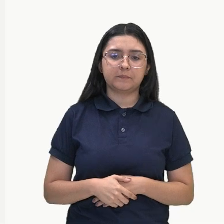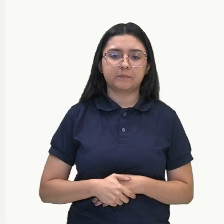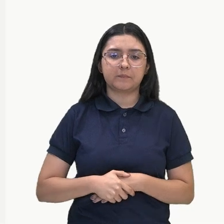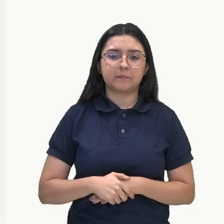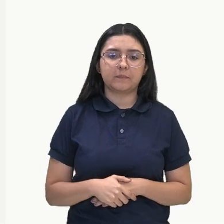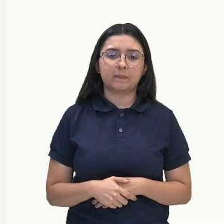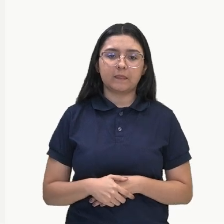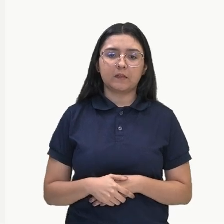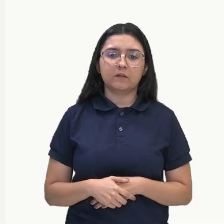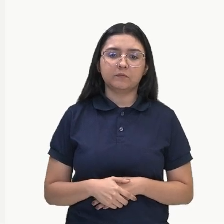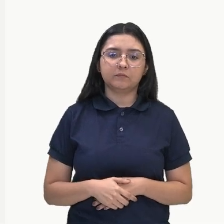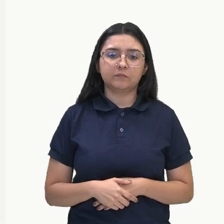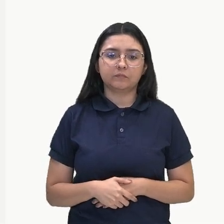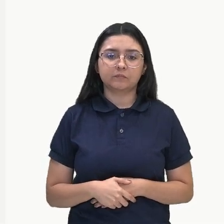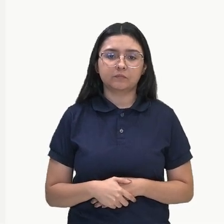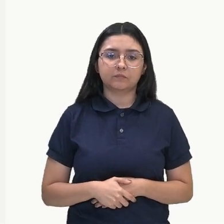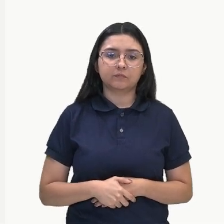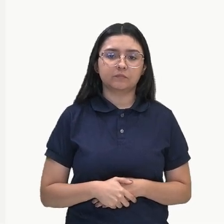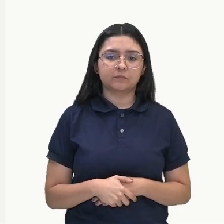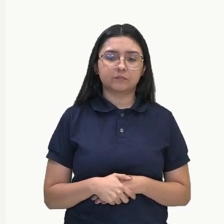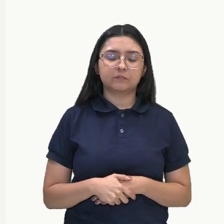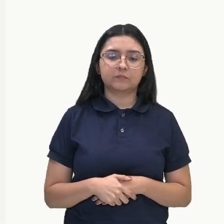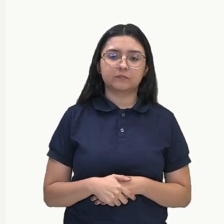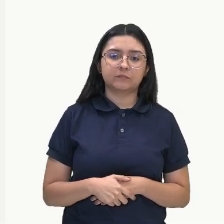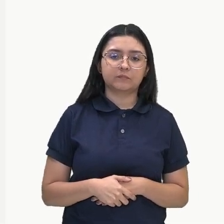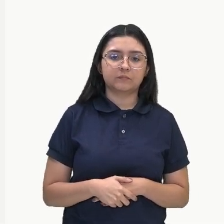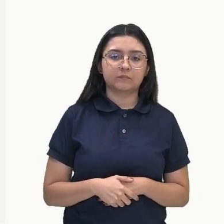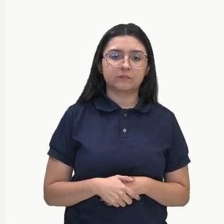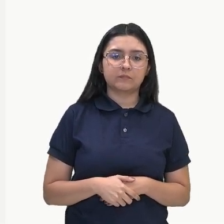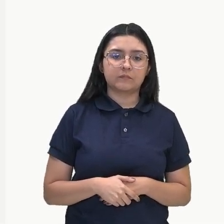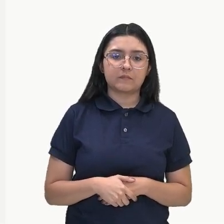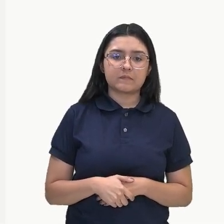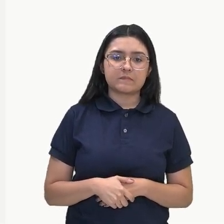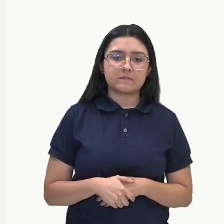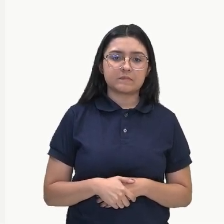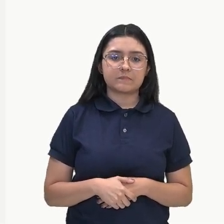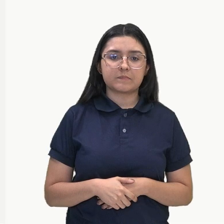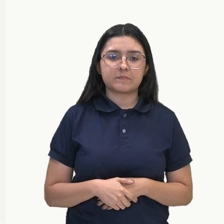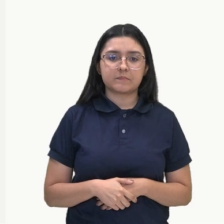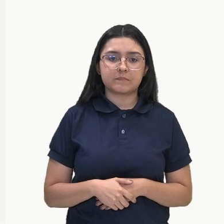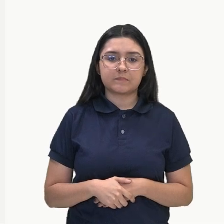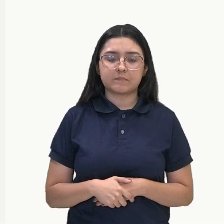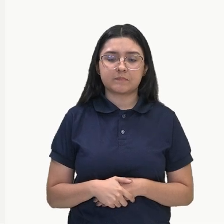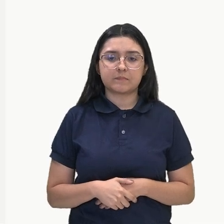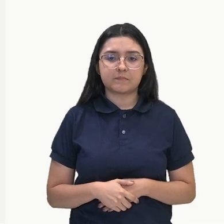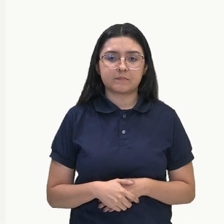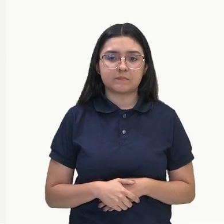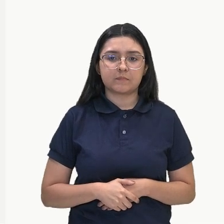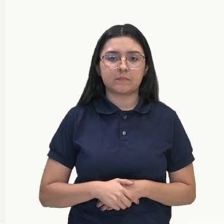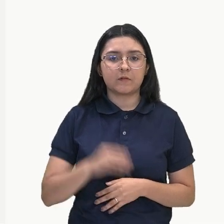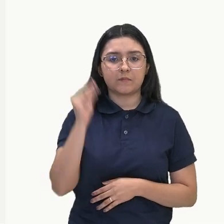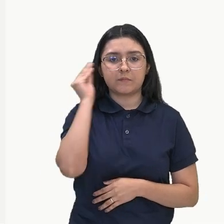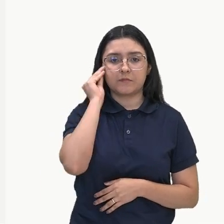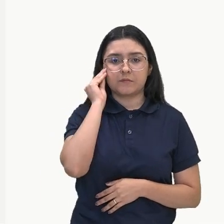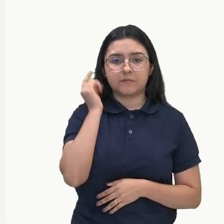vai ver uma próxima lista que é realmente sobre os benefits. Vamos